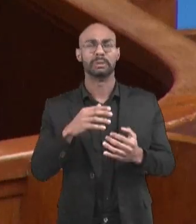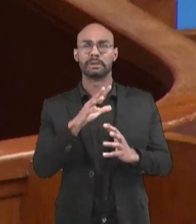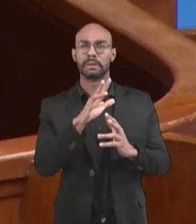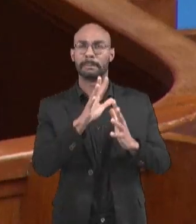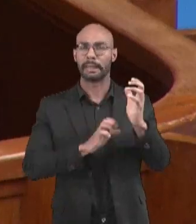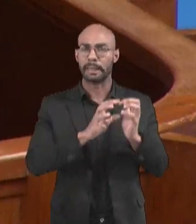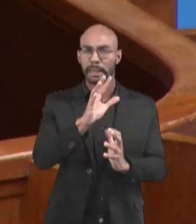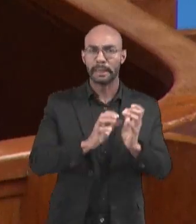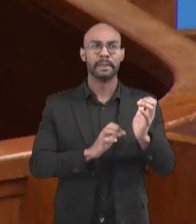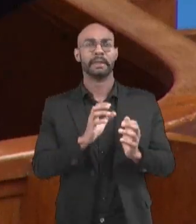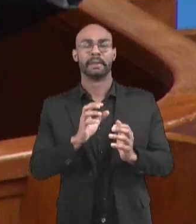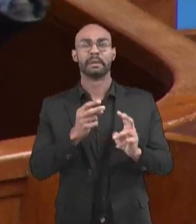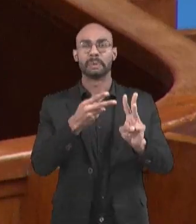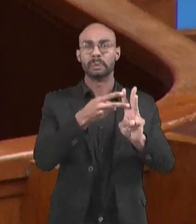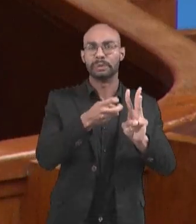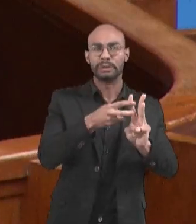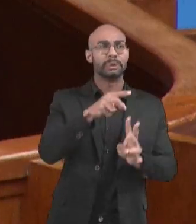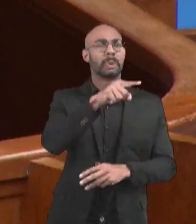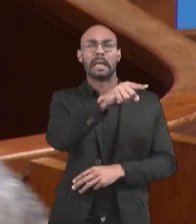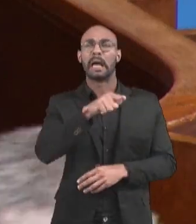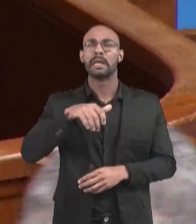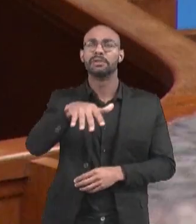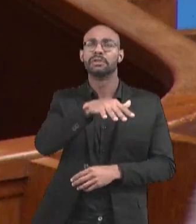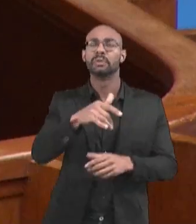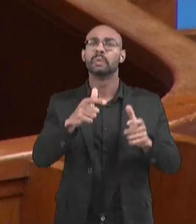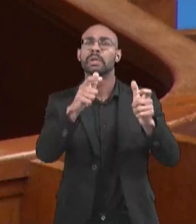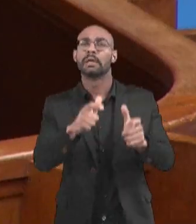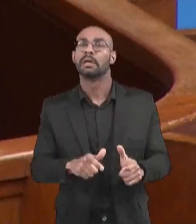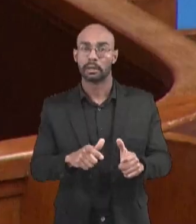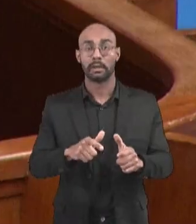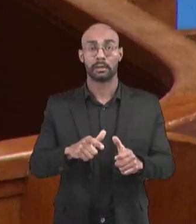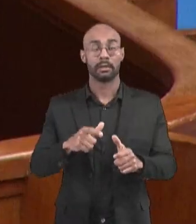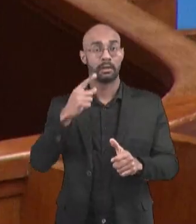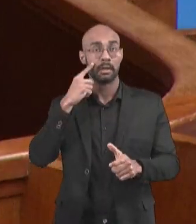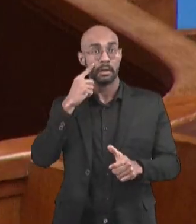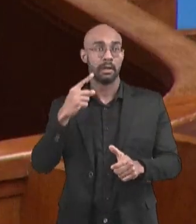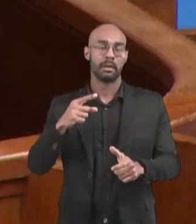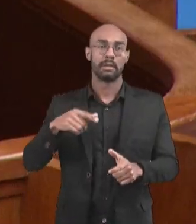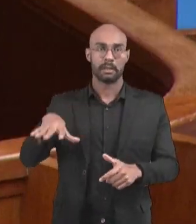sobre os índios, lá na região do Rio Dourado,